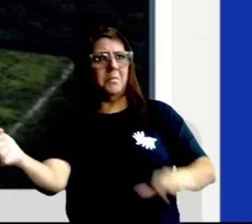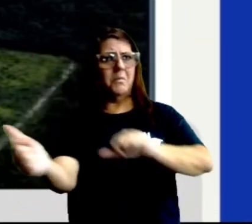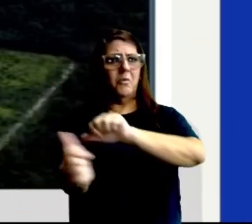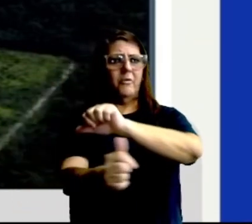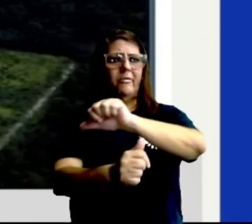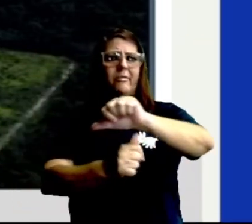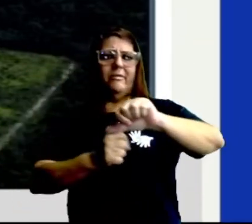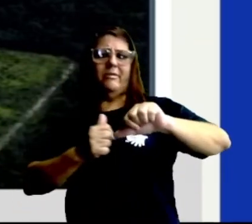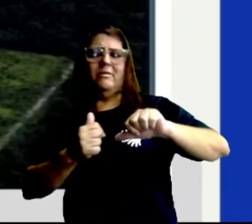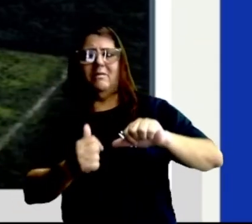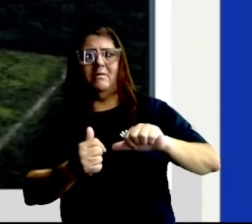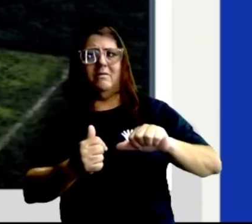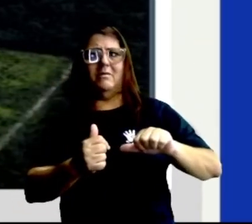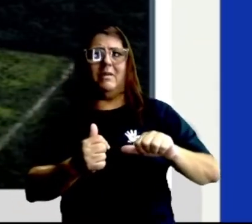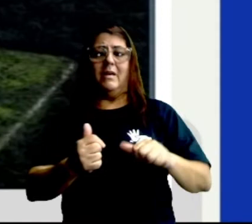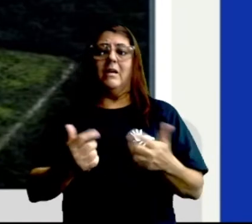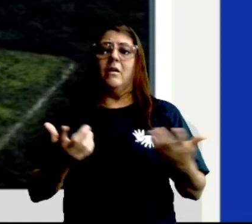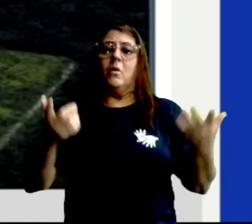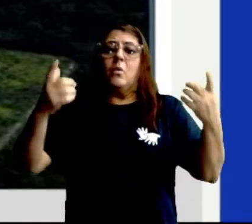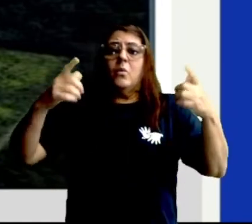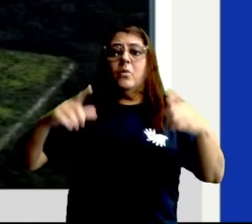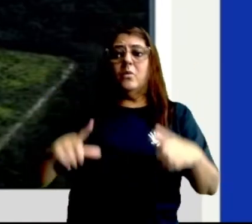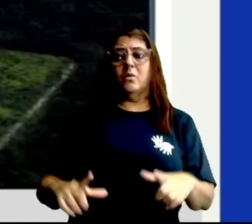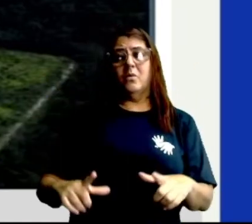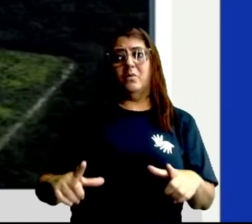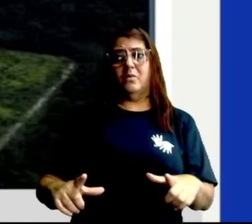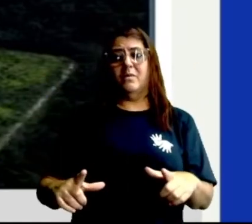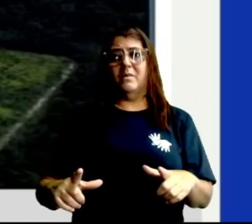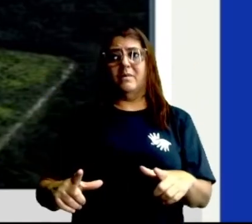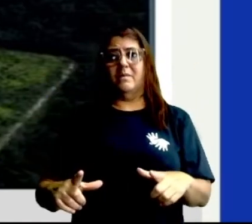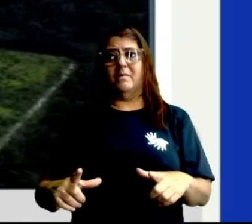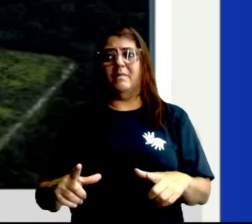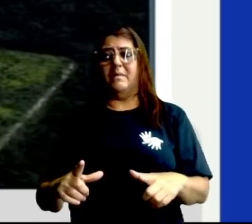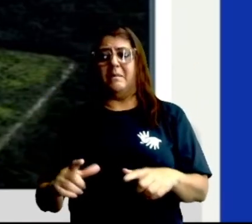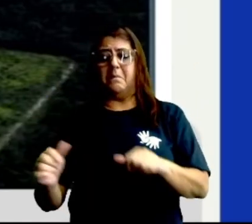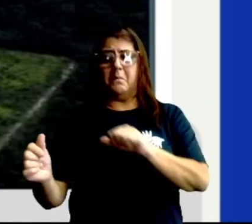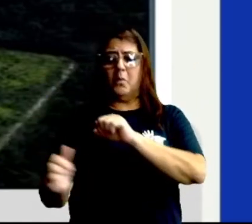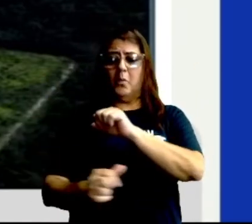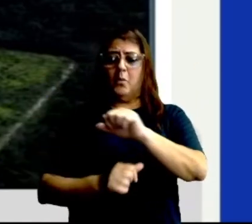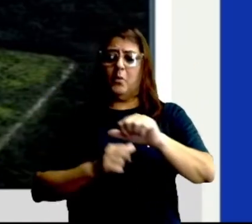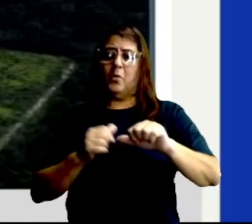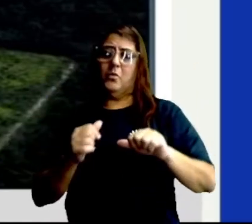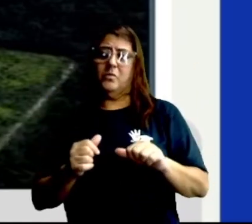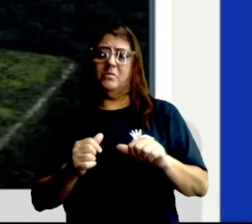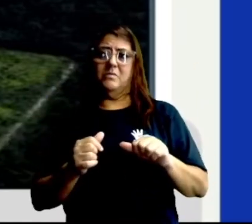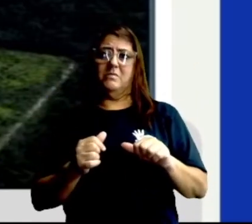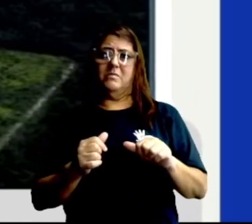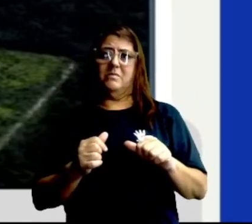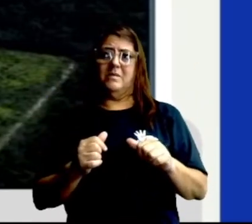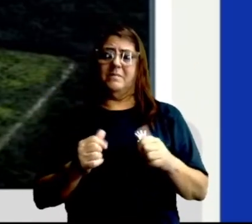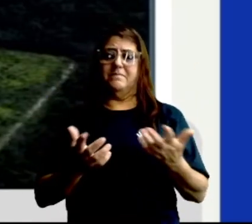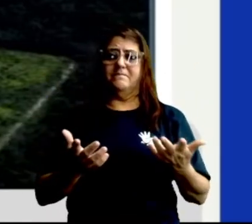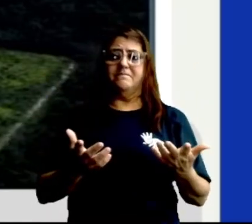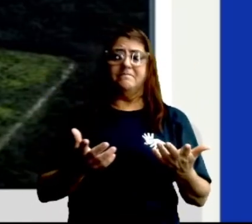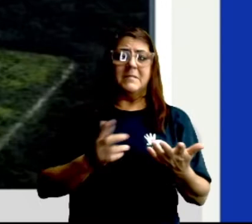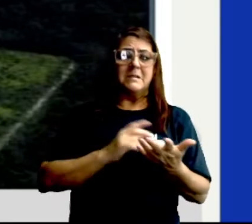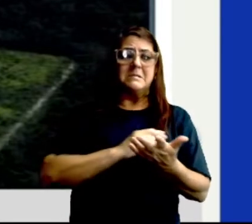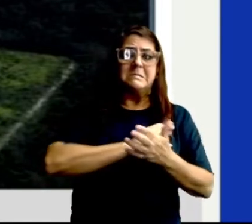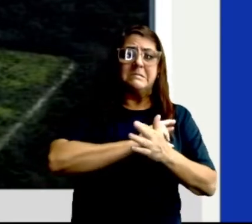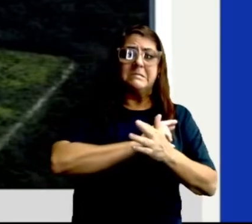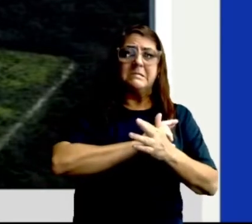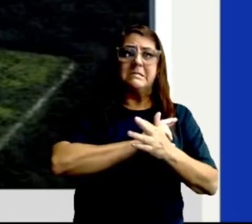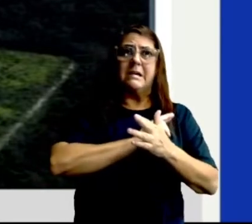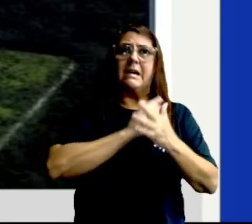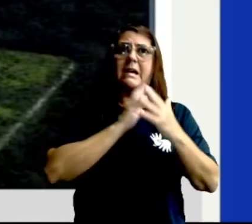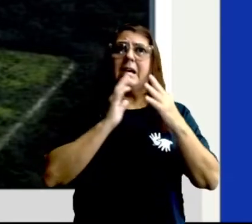modificar a gente também o meio ambiente isso faz com que tire o ambiente o habitat a casa diversos